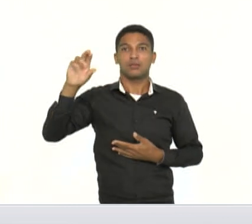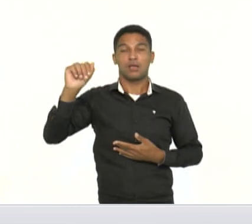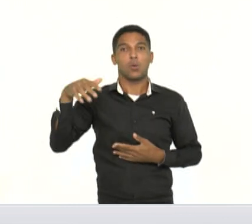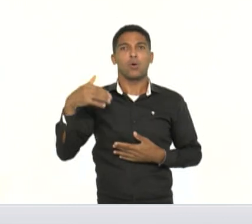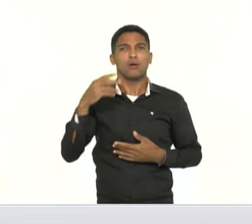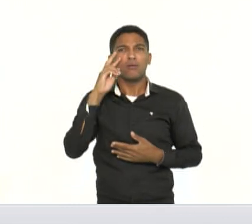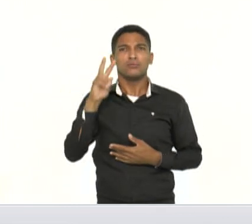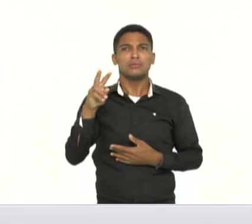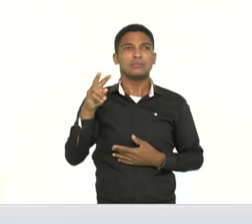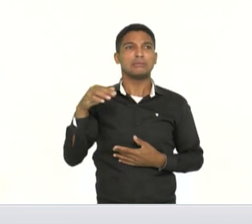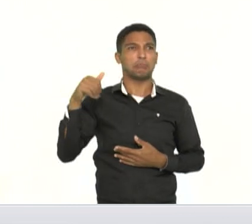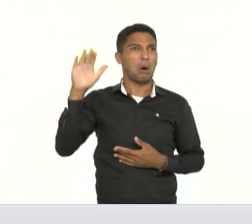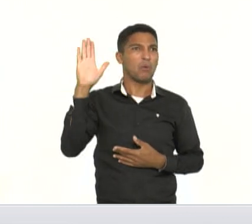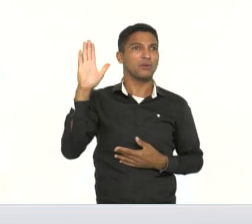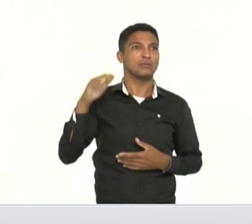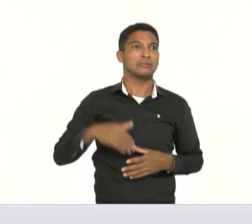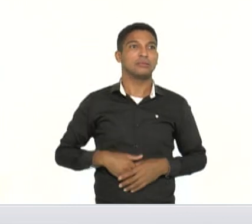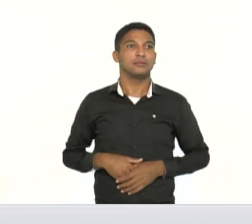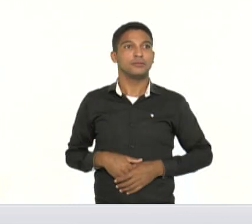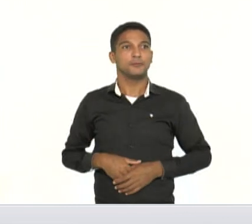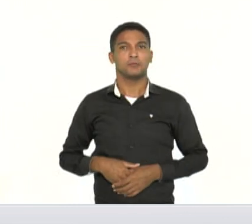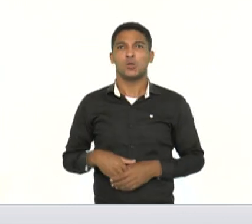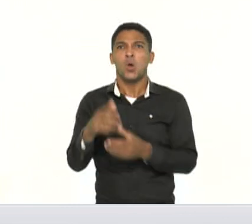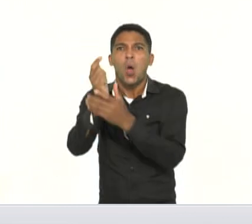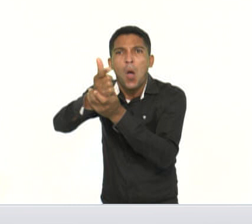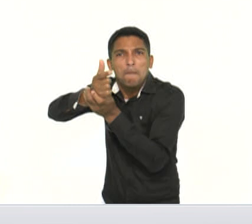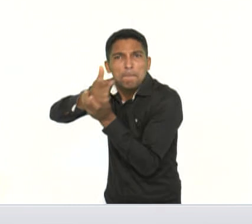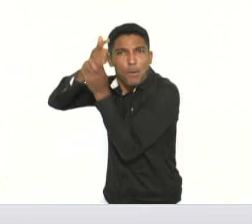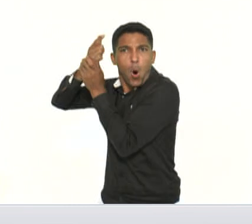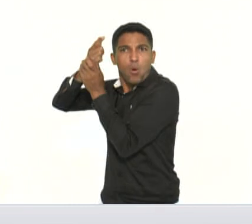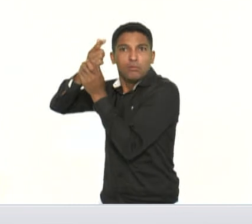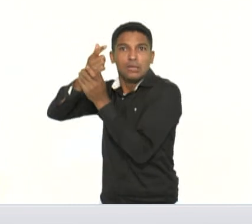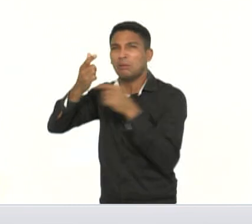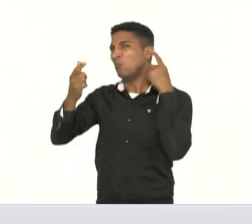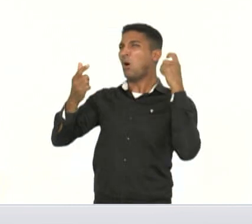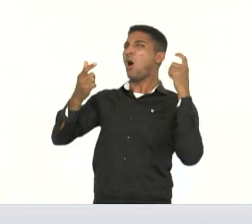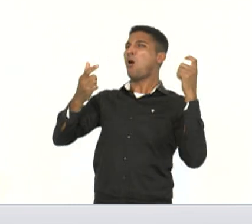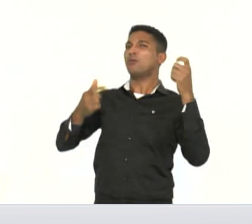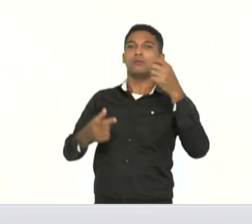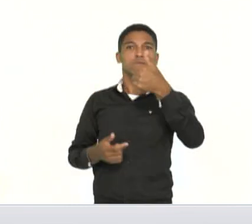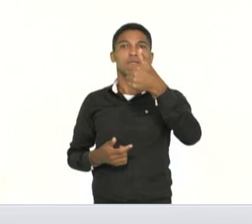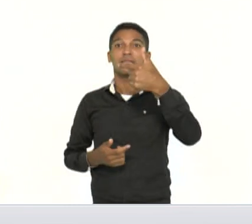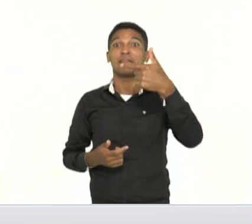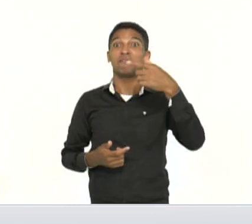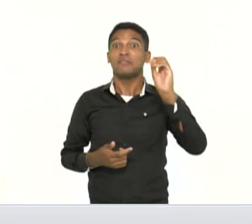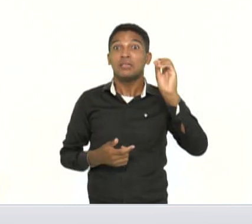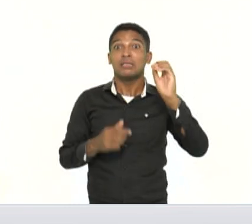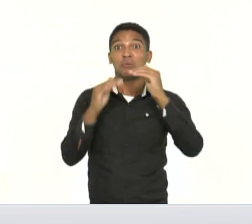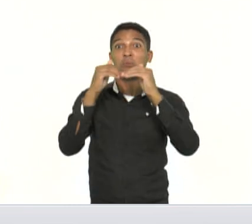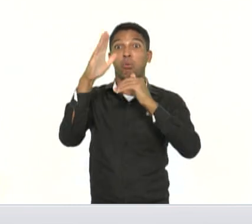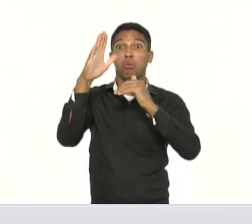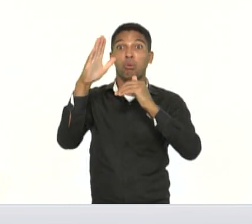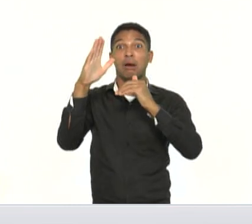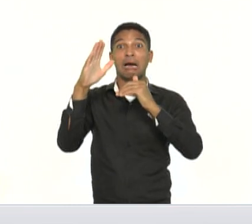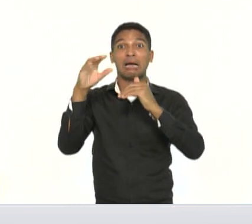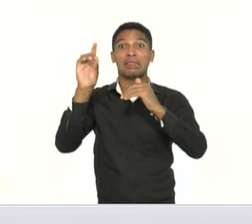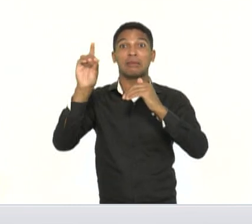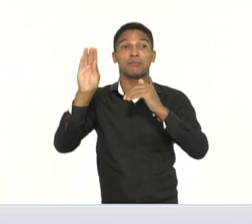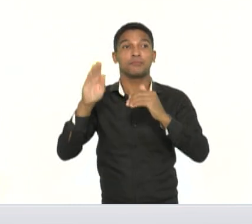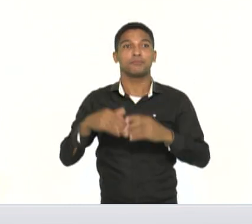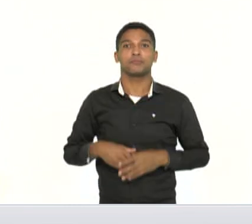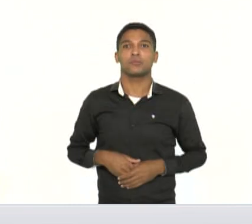decibéis. Disparos de armas de fogo, 120. Buzinas, pois